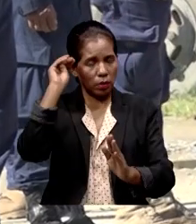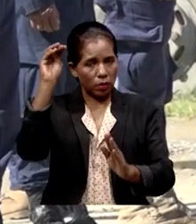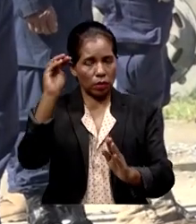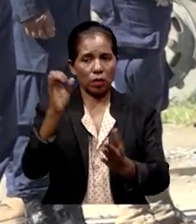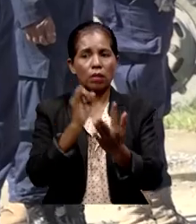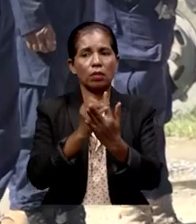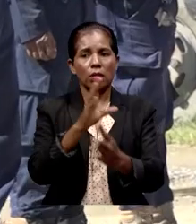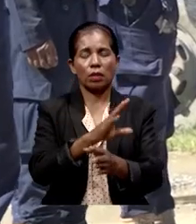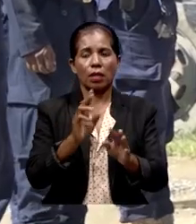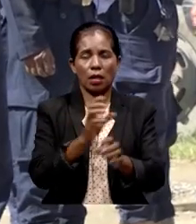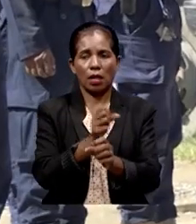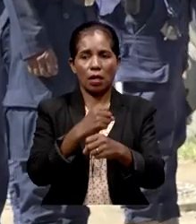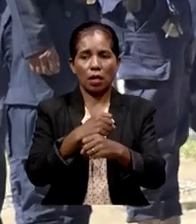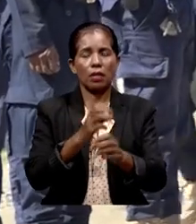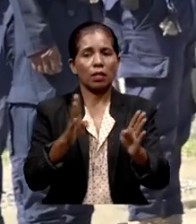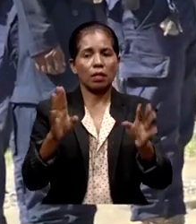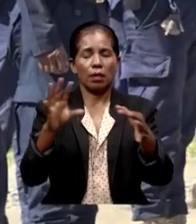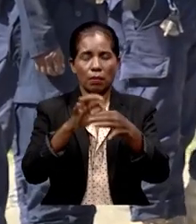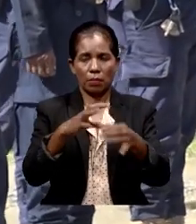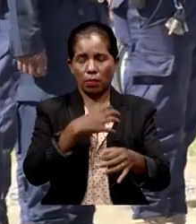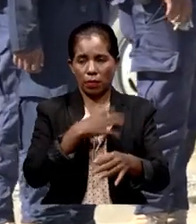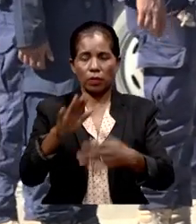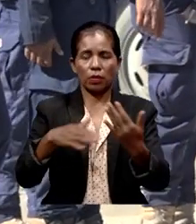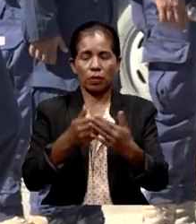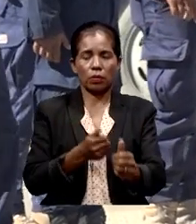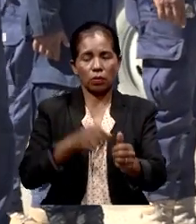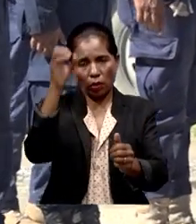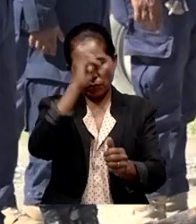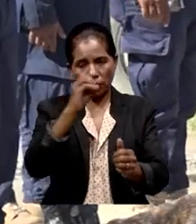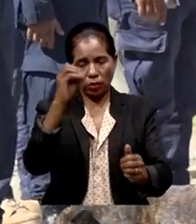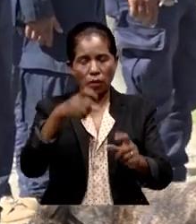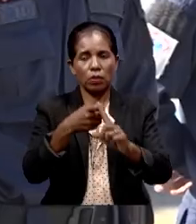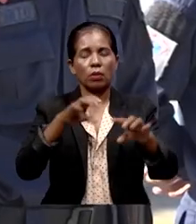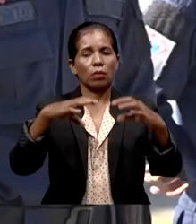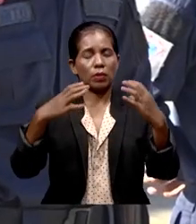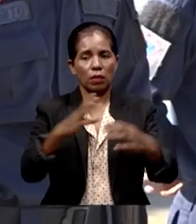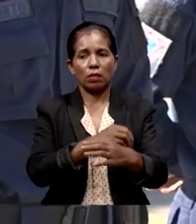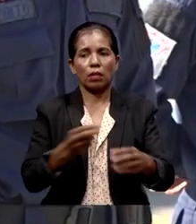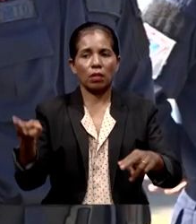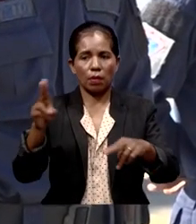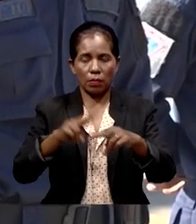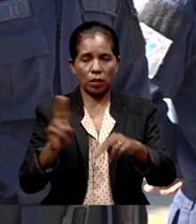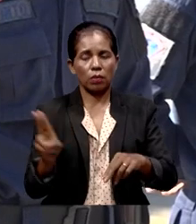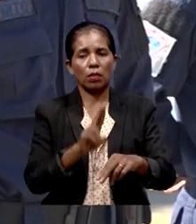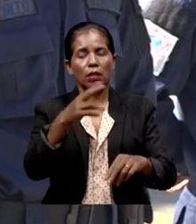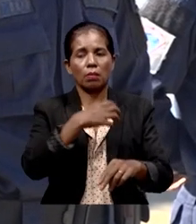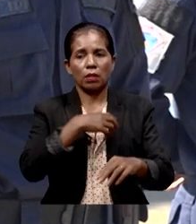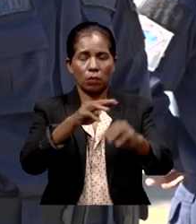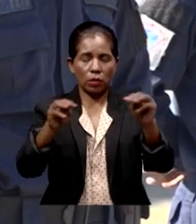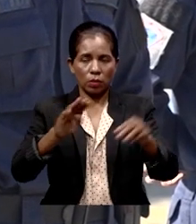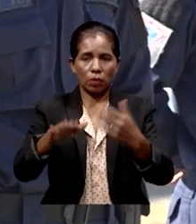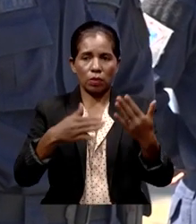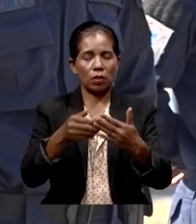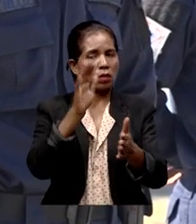Interior, atuhalo la lais recrutamento, ba membro PNTL, tamba tuir observação Rússio Comissão NEM, atualmente, cada unidade PNTL e município sira